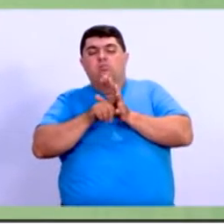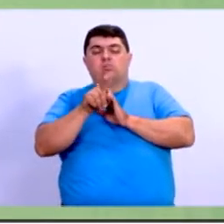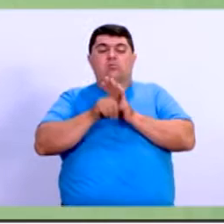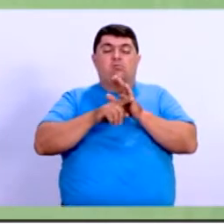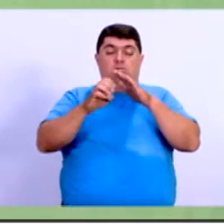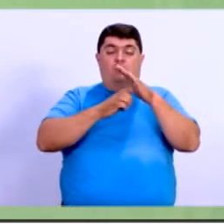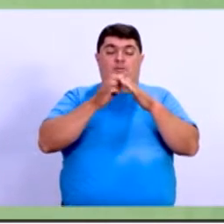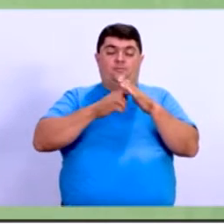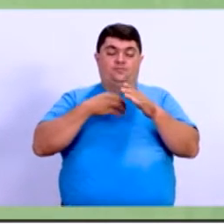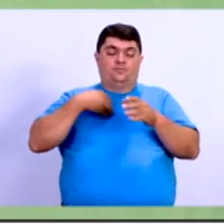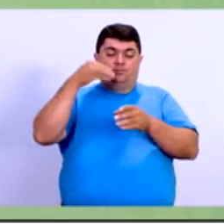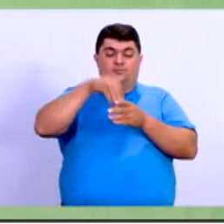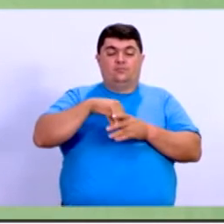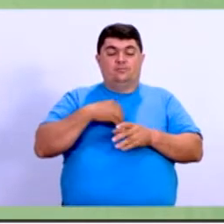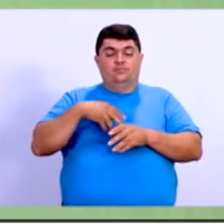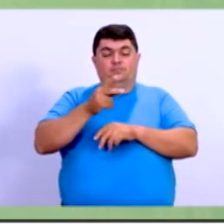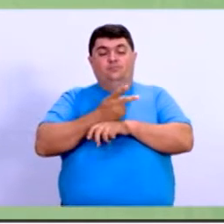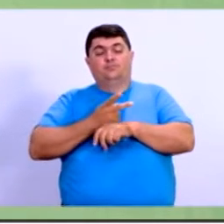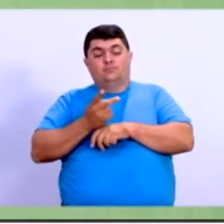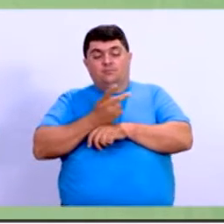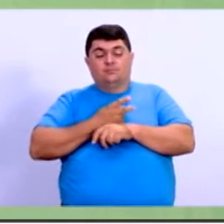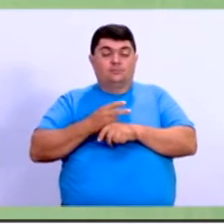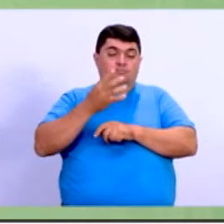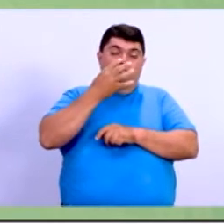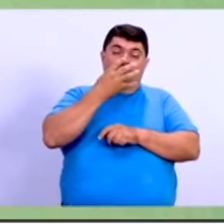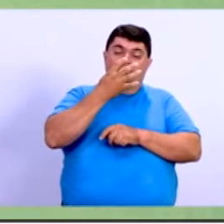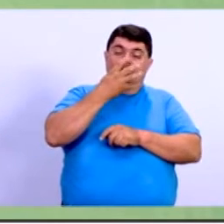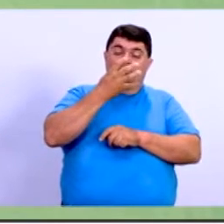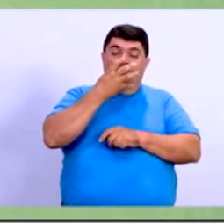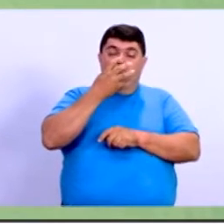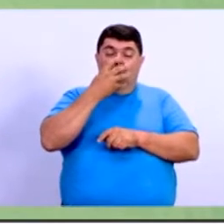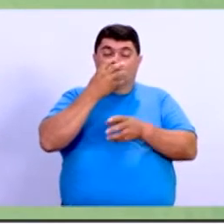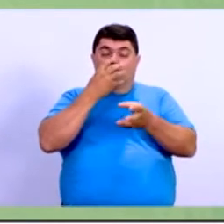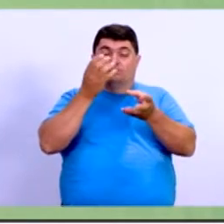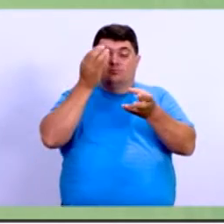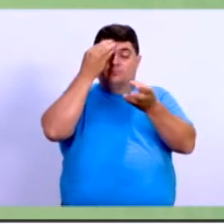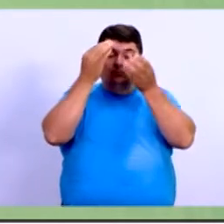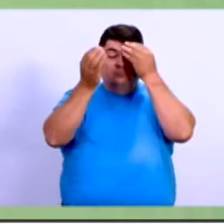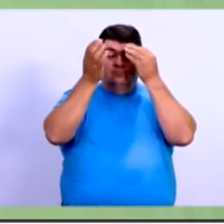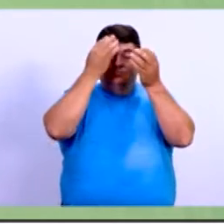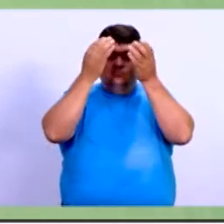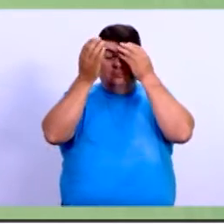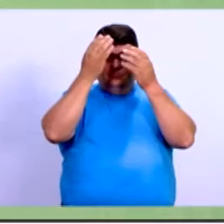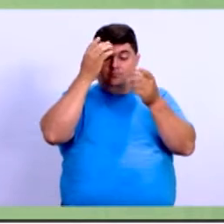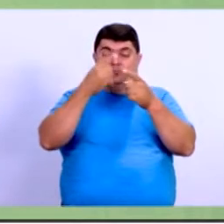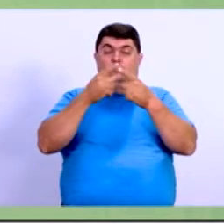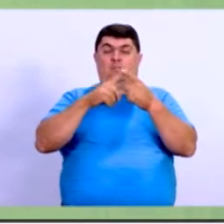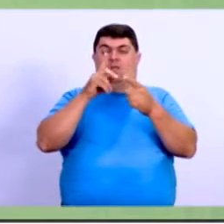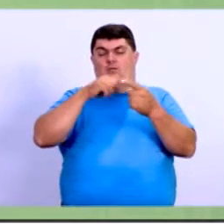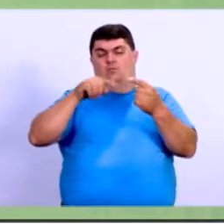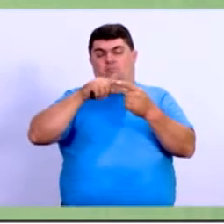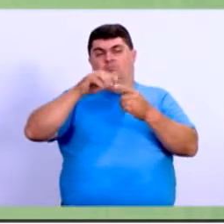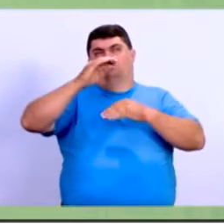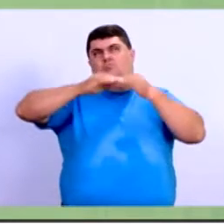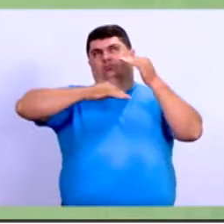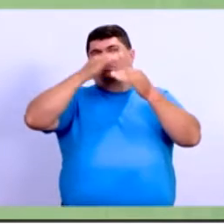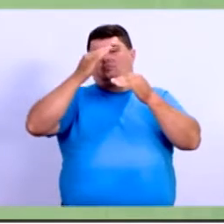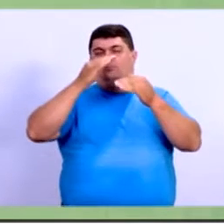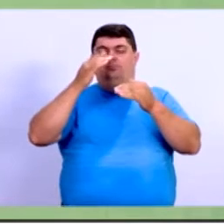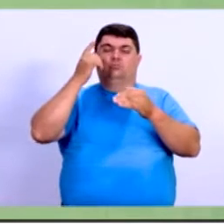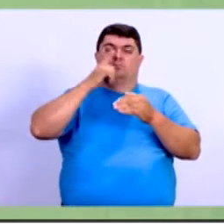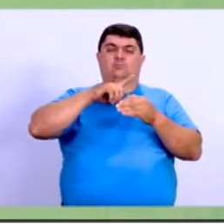do local. A gente define os objetivos que precisam ser alcançados. A gente esgota